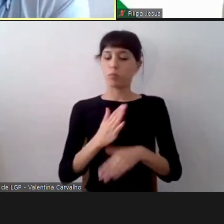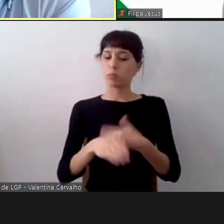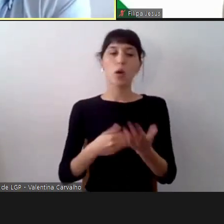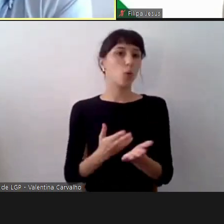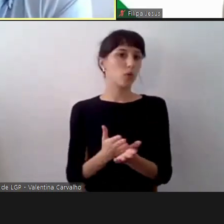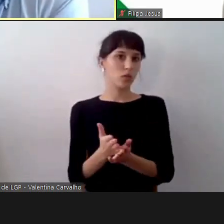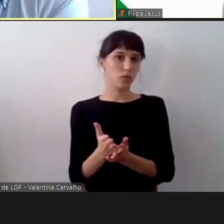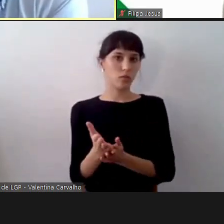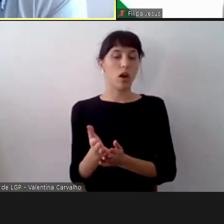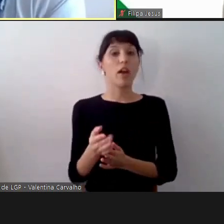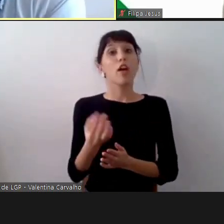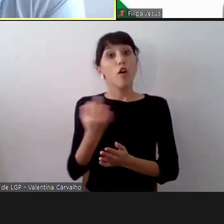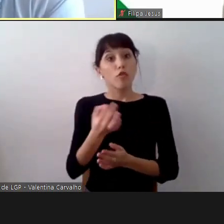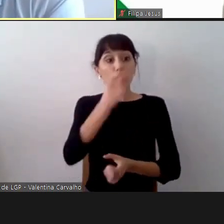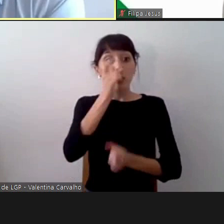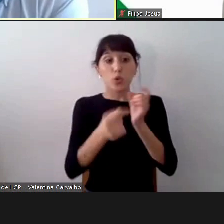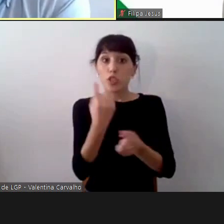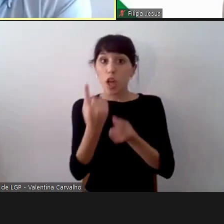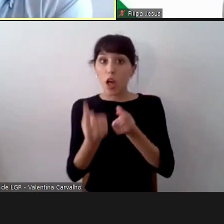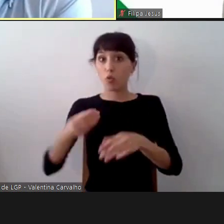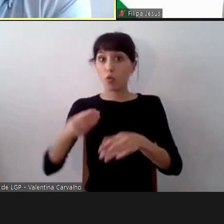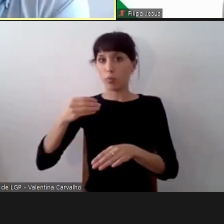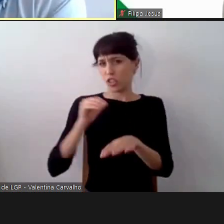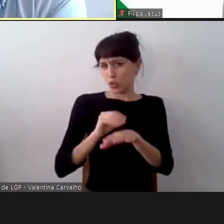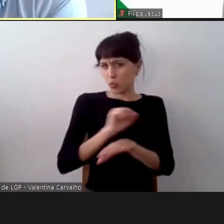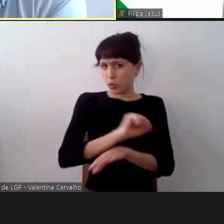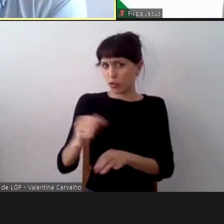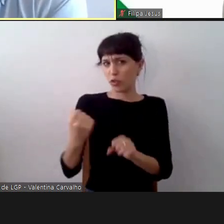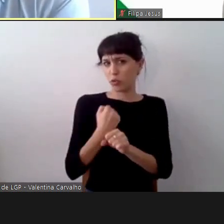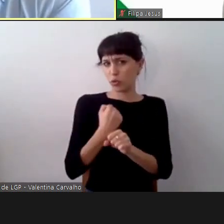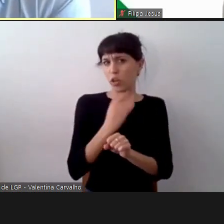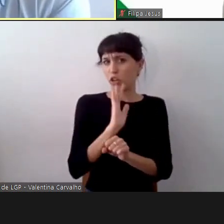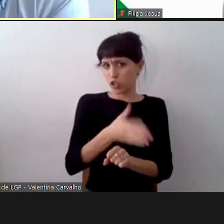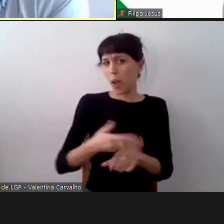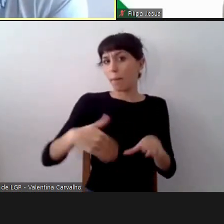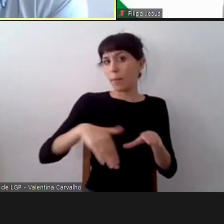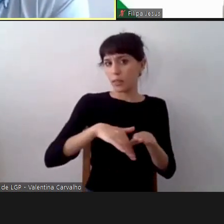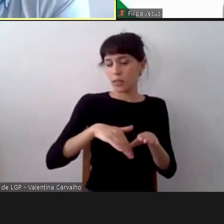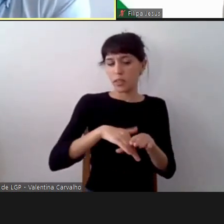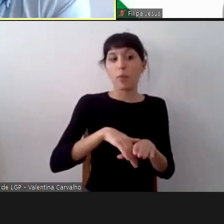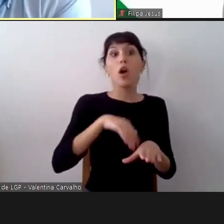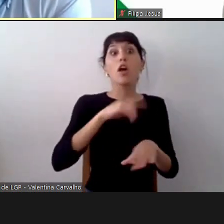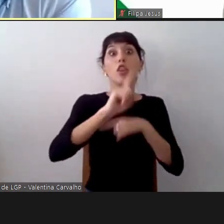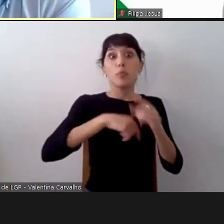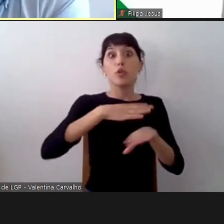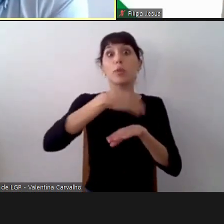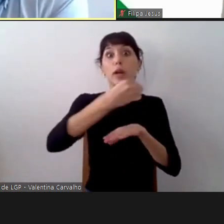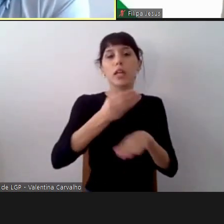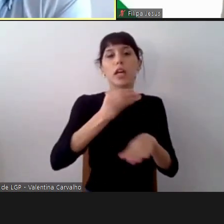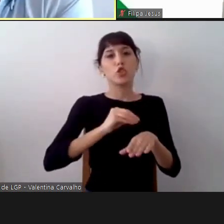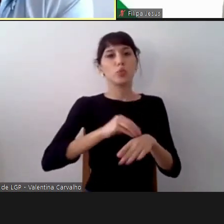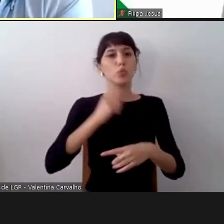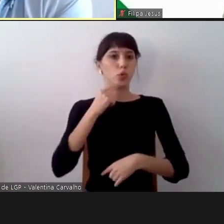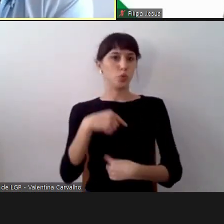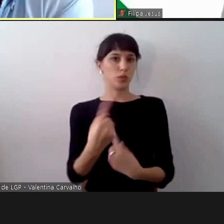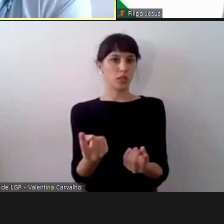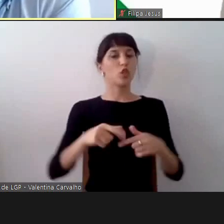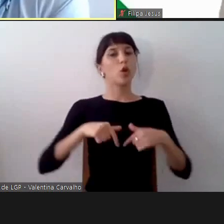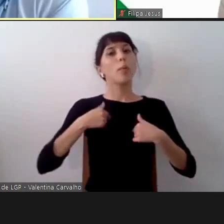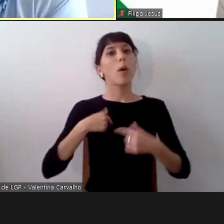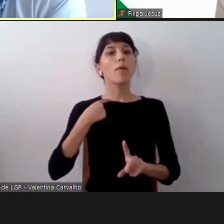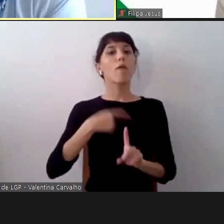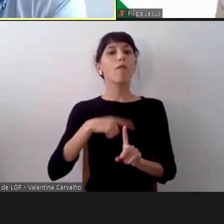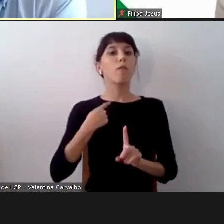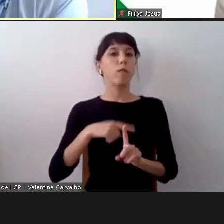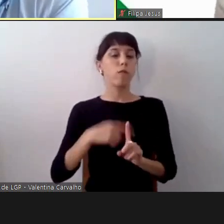alguns trabalhadores de municípios ou de freguesias que aderem ao programa, depois como um testemunho posterior do benefício que tiveram na